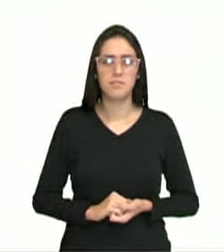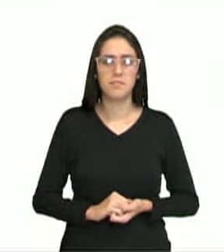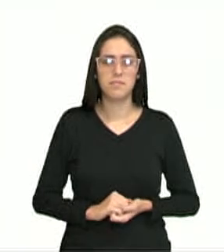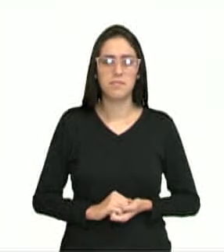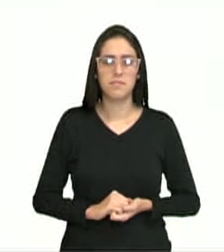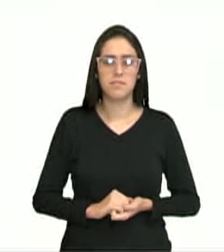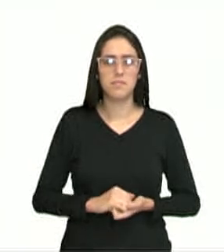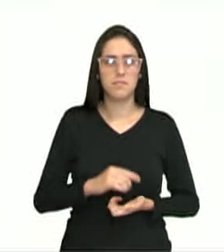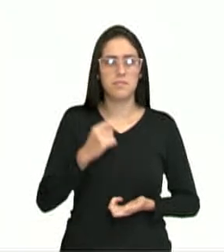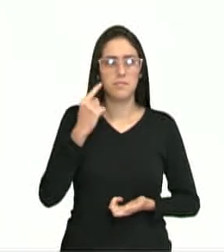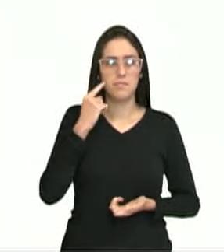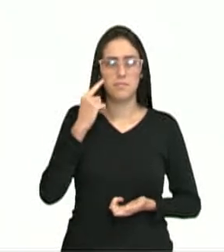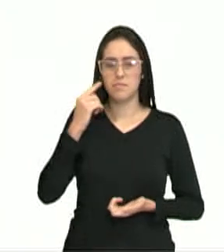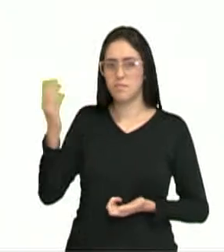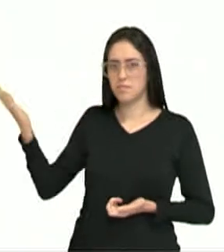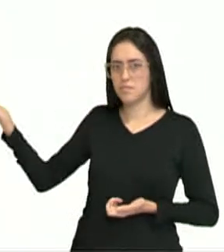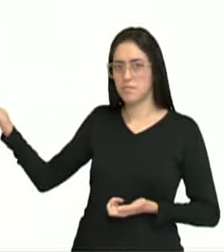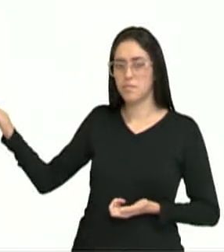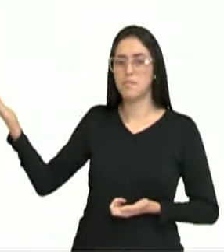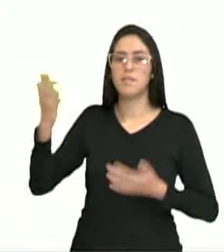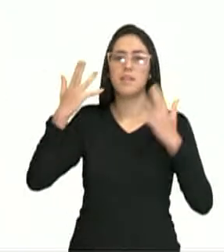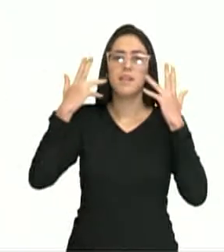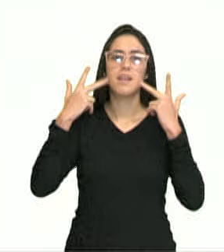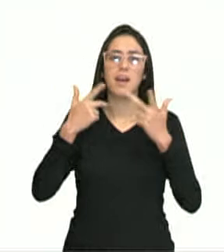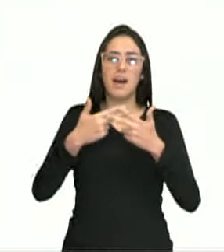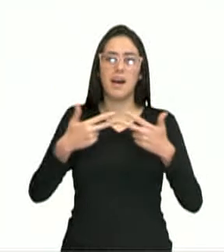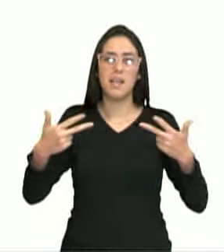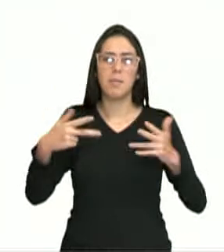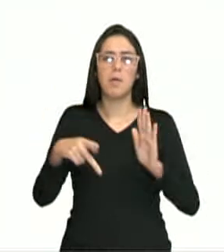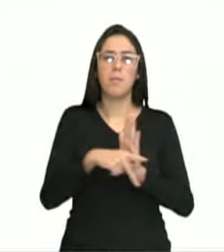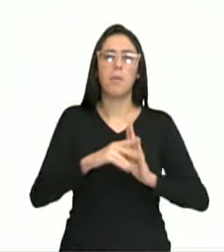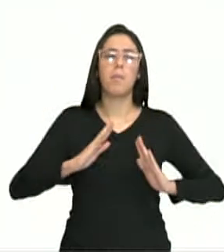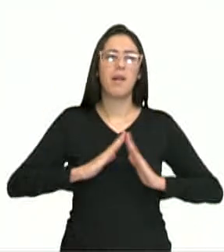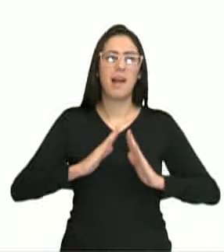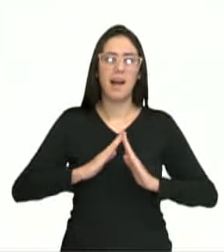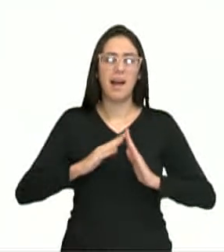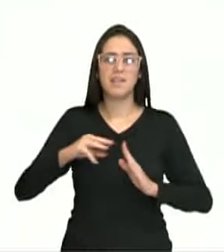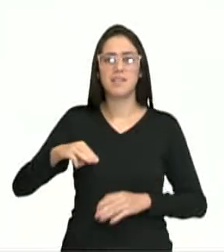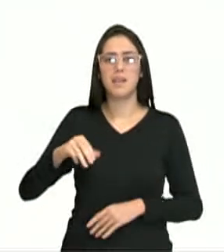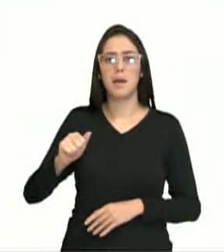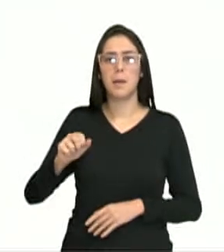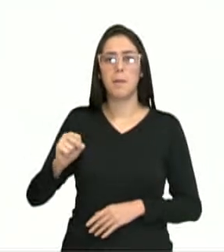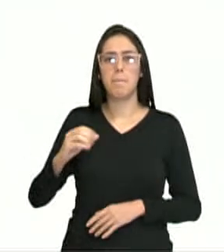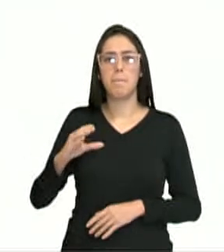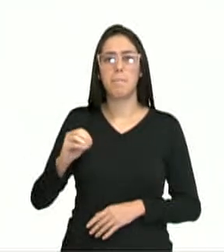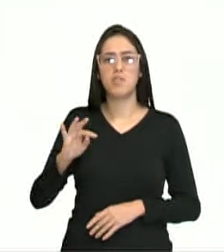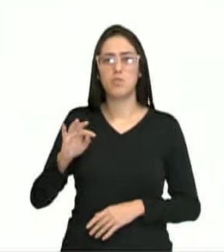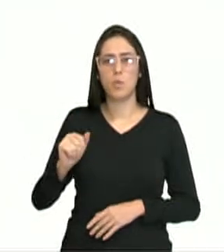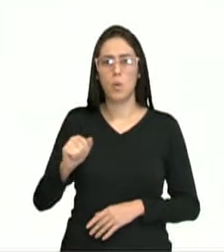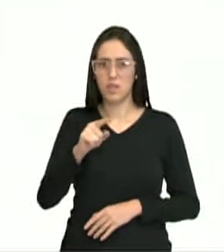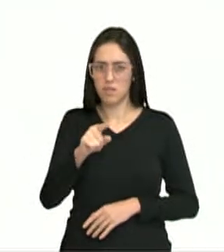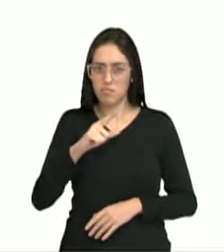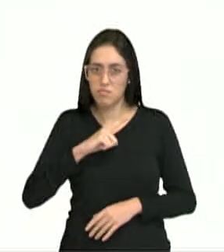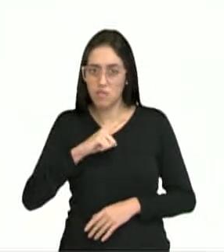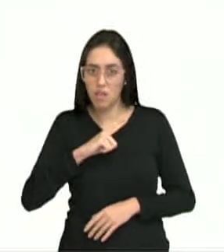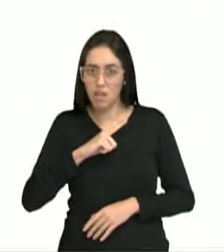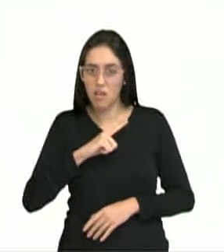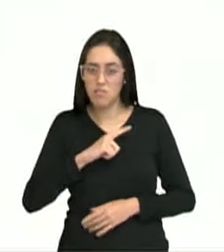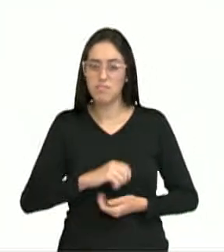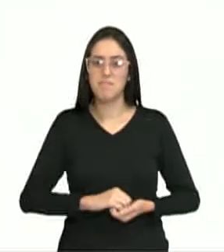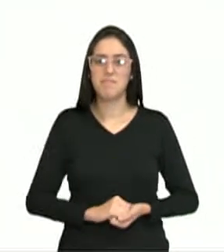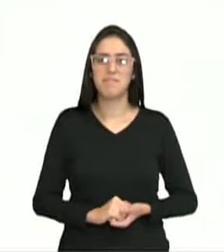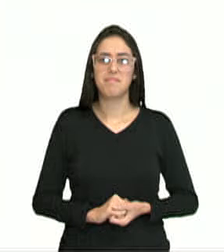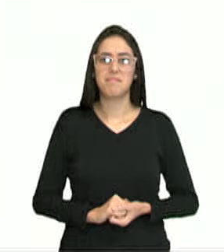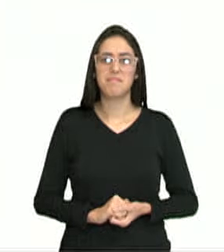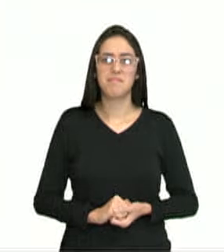mascota, que seria mascota, né? Um animal de estimação. Se recorda? Vocês têm animal de estimação aí? ¿Te acuerdas